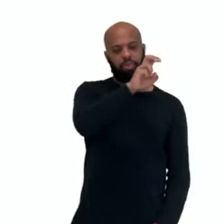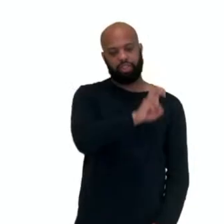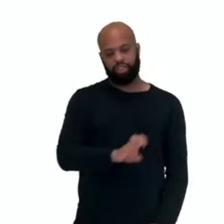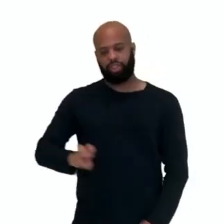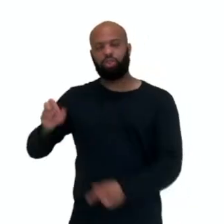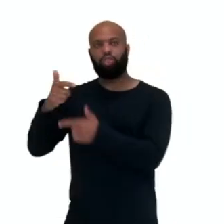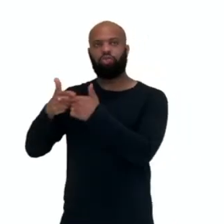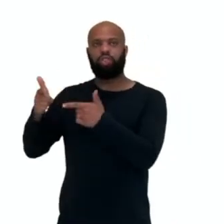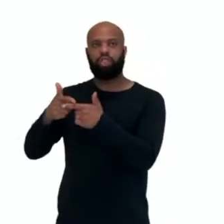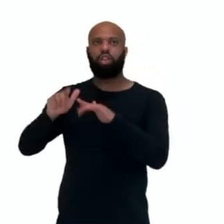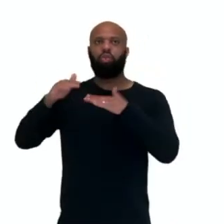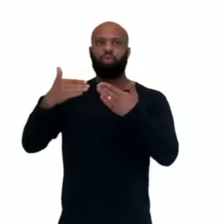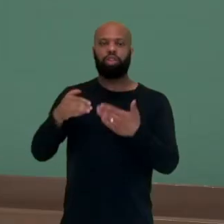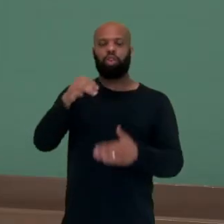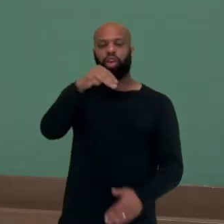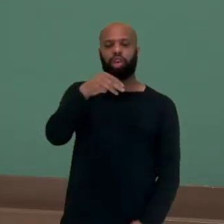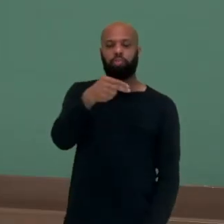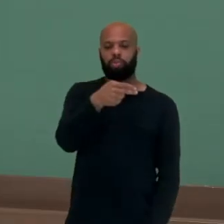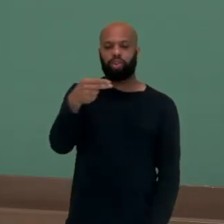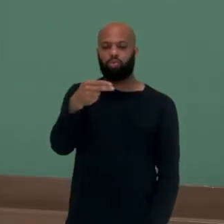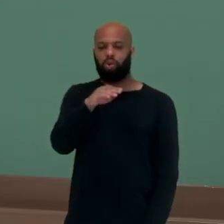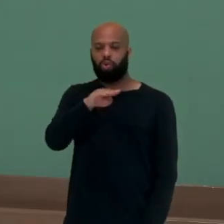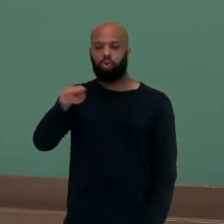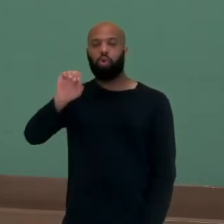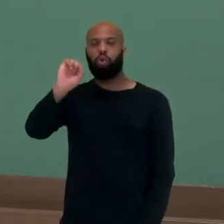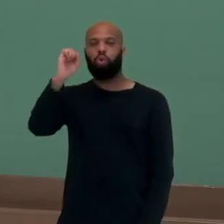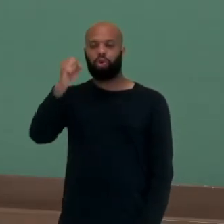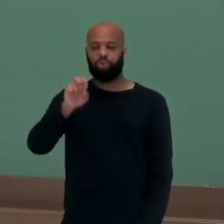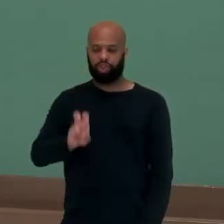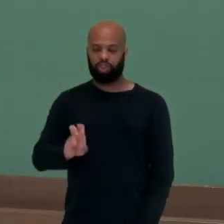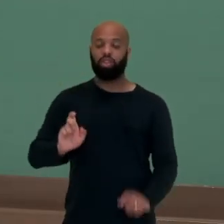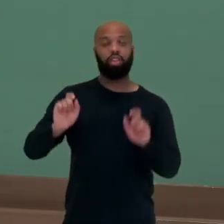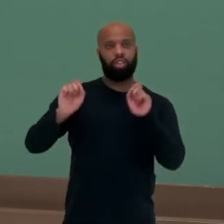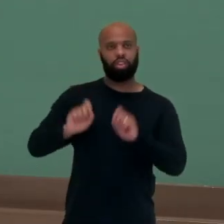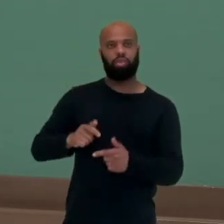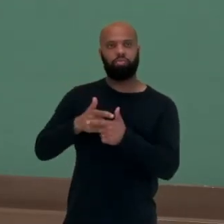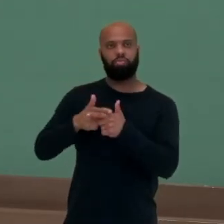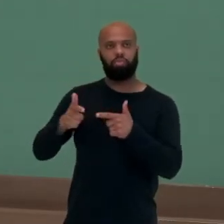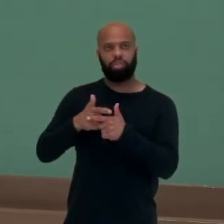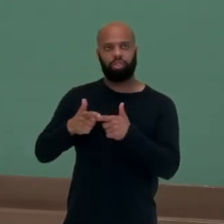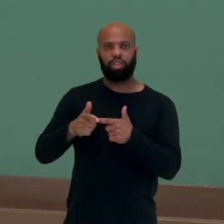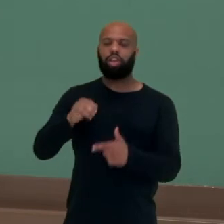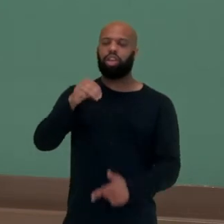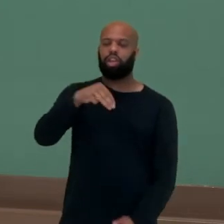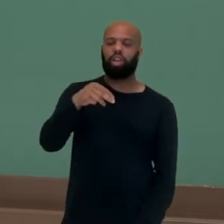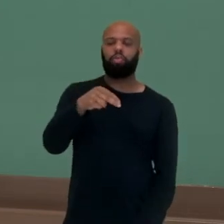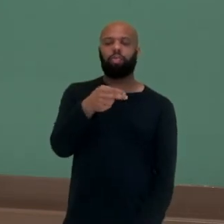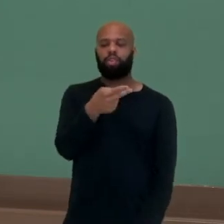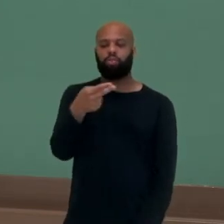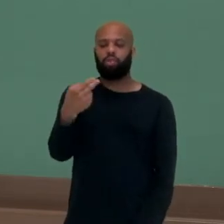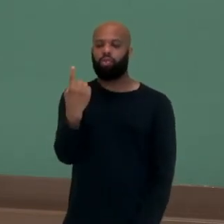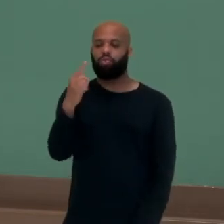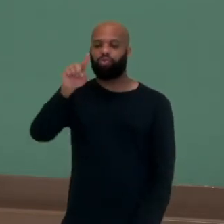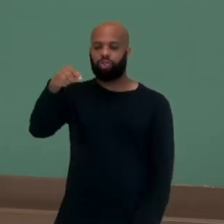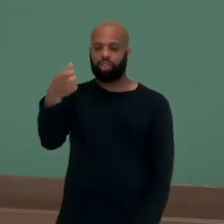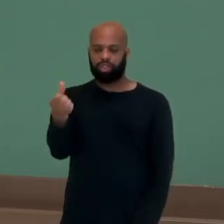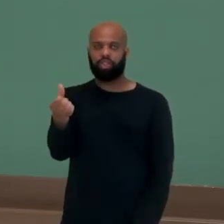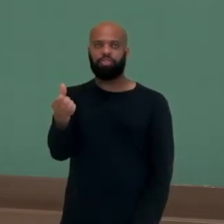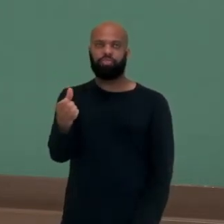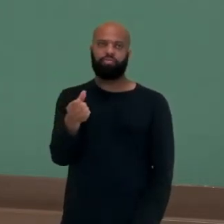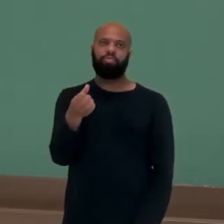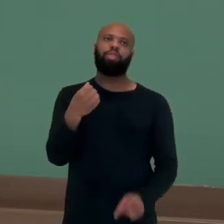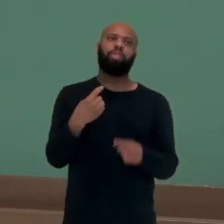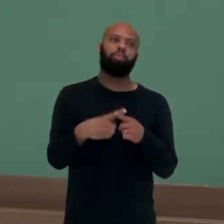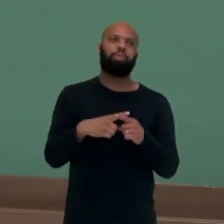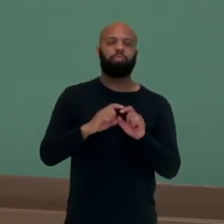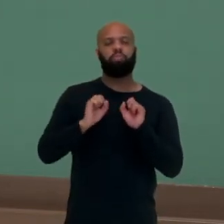a 8/5, ou eu posso fazer a divisão, o M é igual a 1,6, porque deu exato, então eu